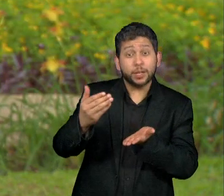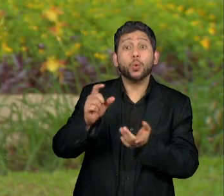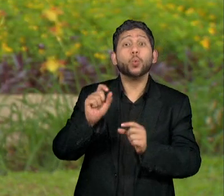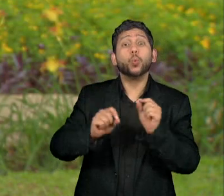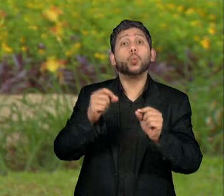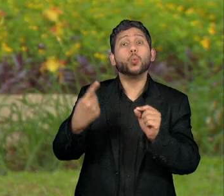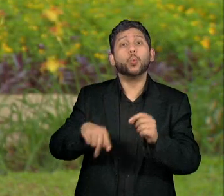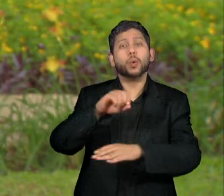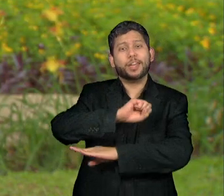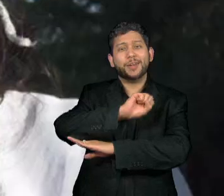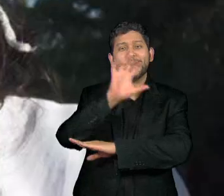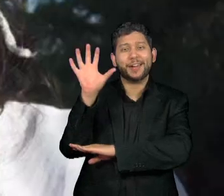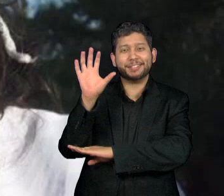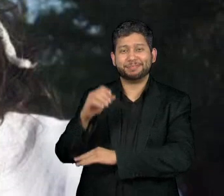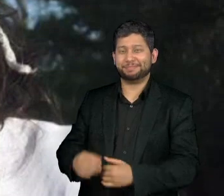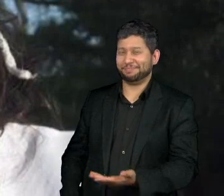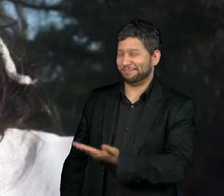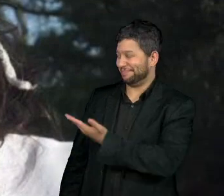no Repórter Eco.